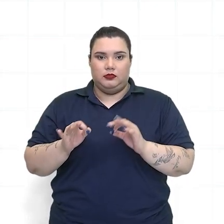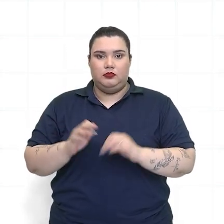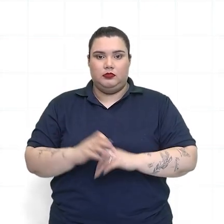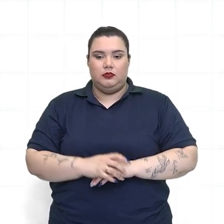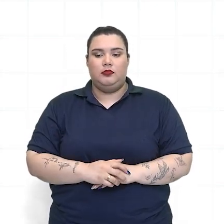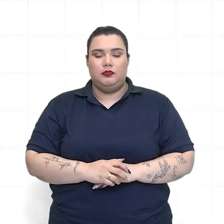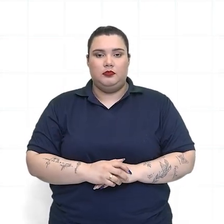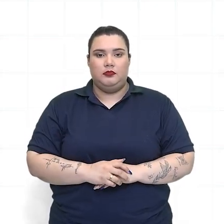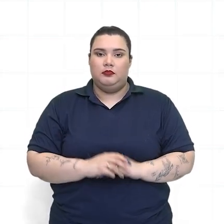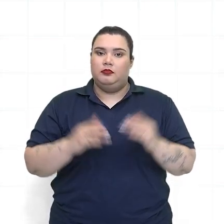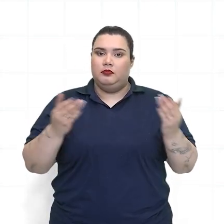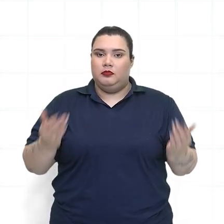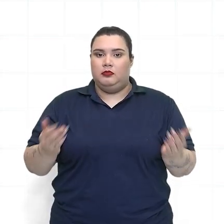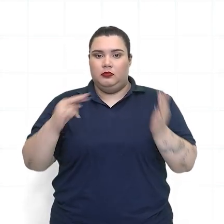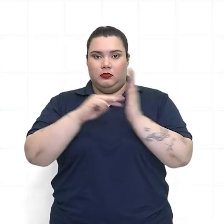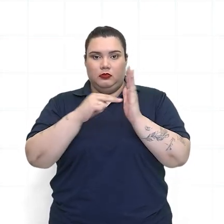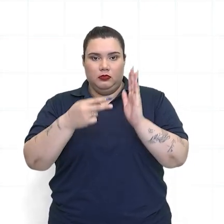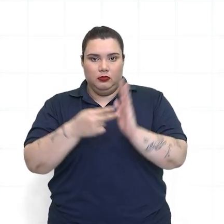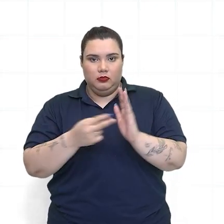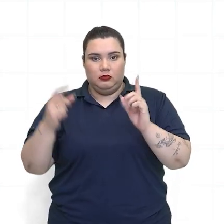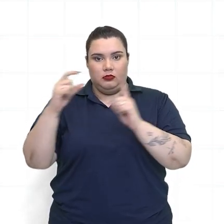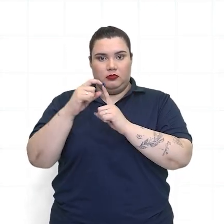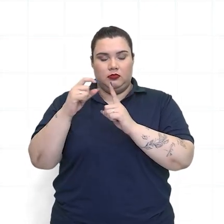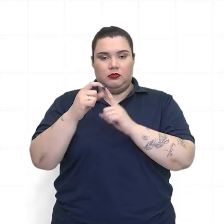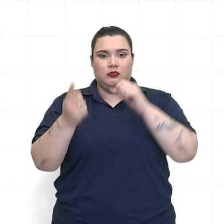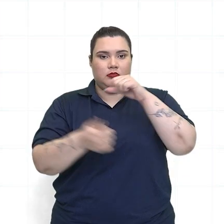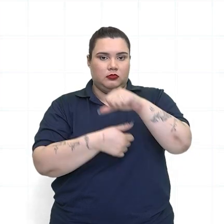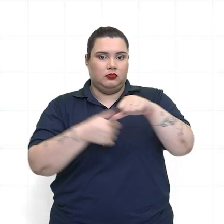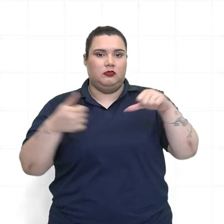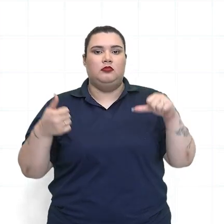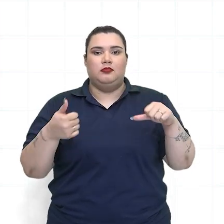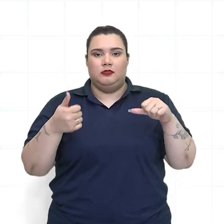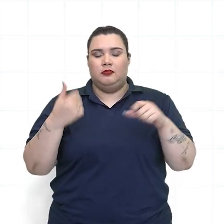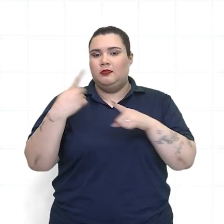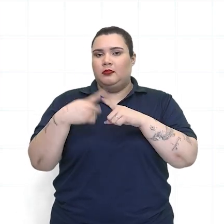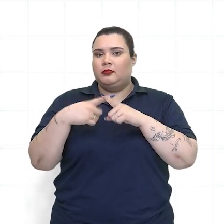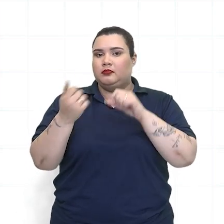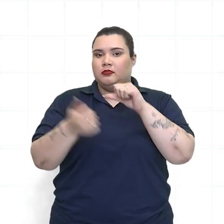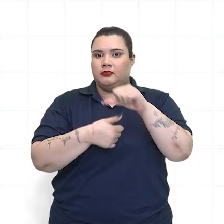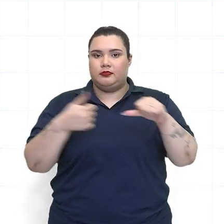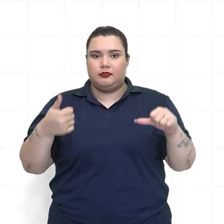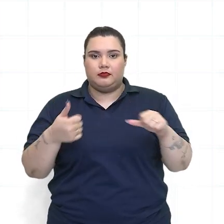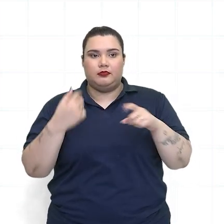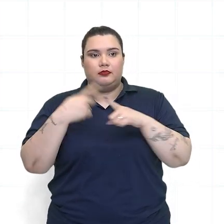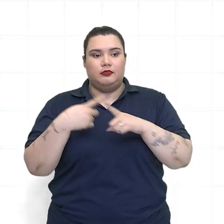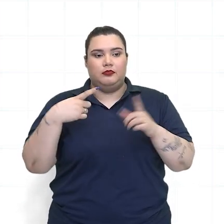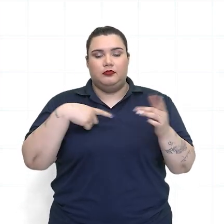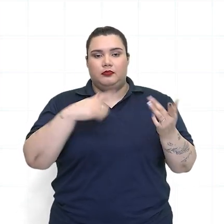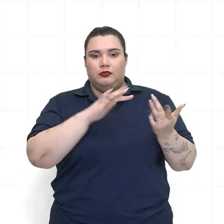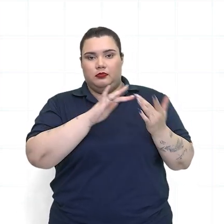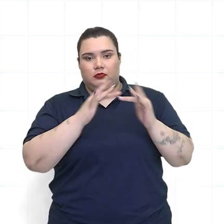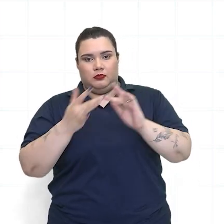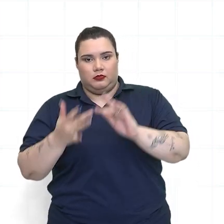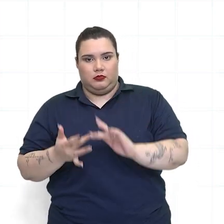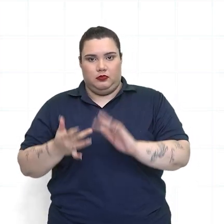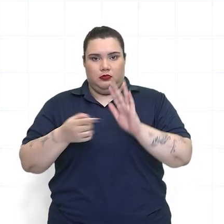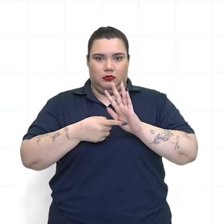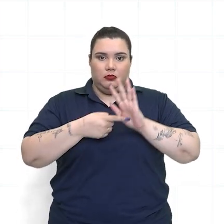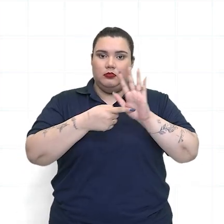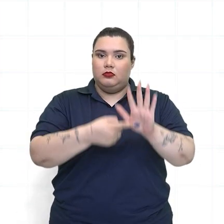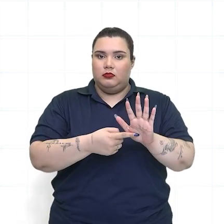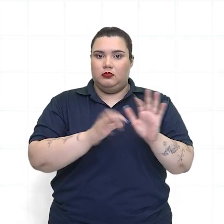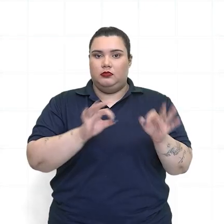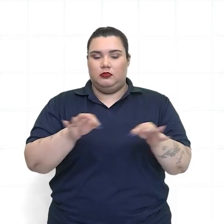o sentido da palavra muda, né? Por que ela muda? Por causa do contexto em que ela está presente,